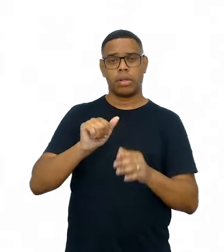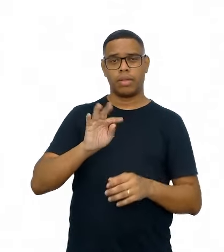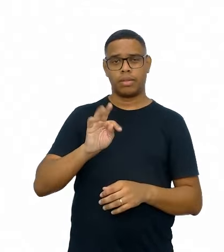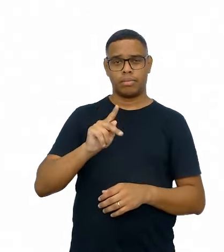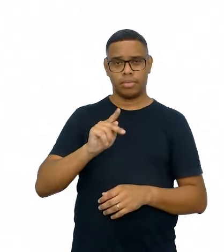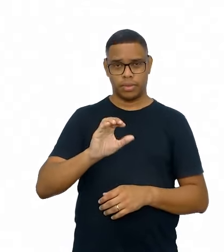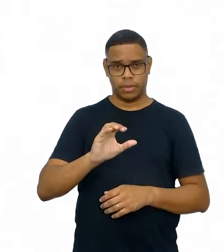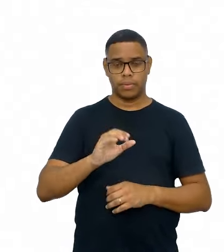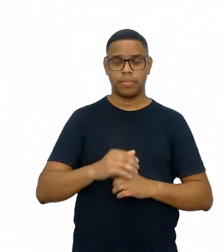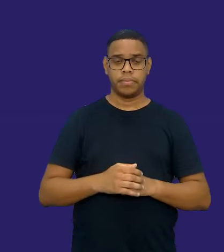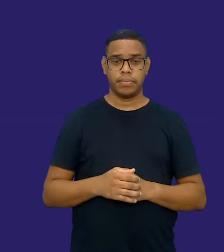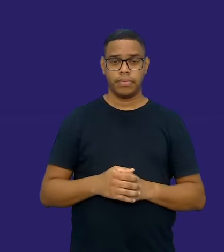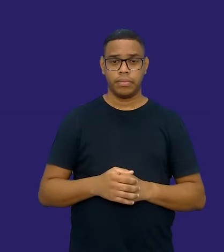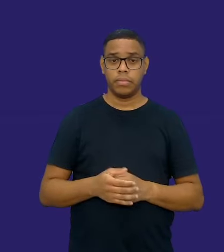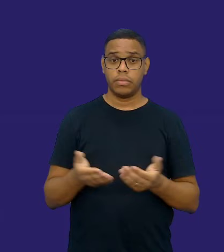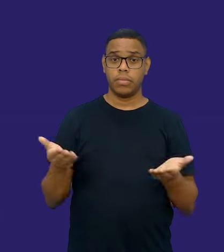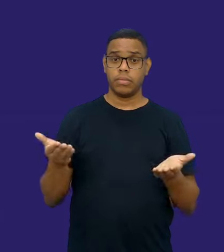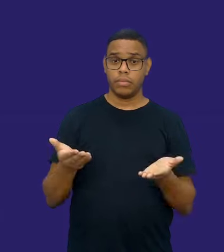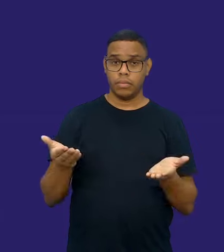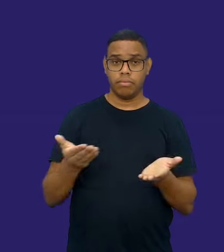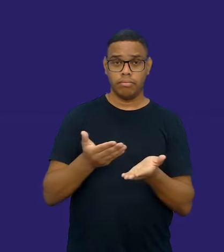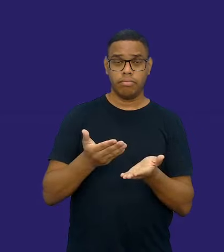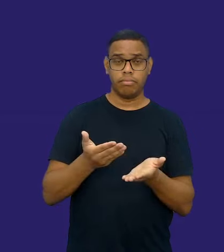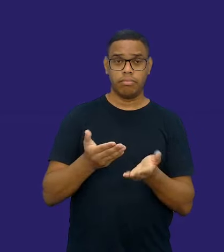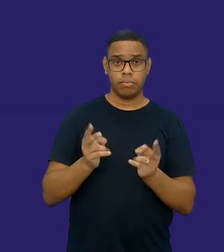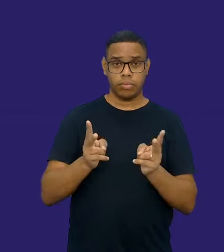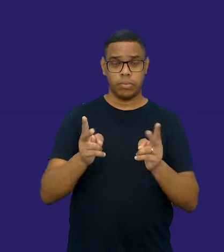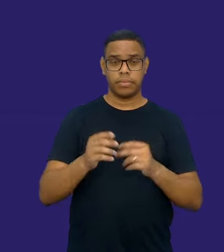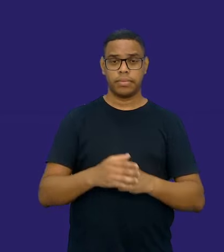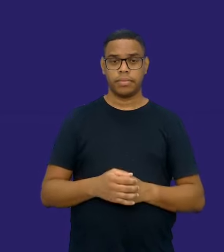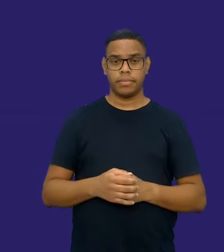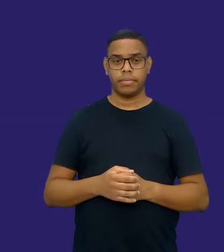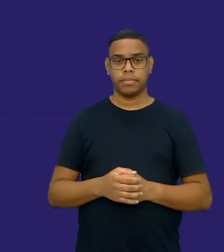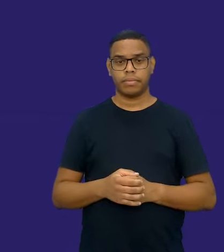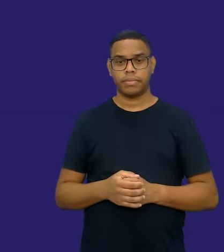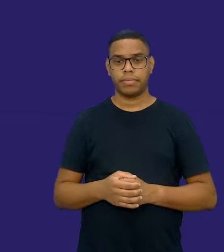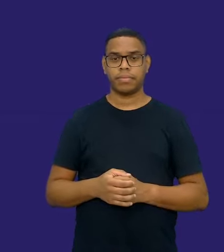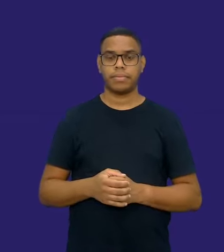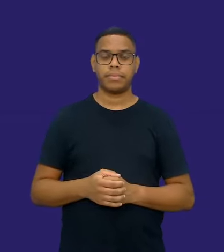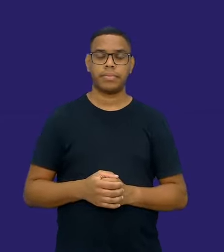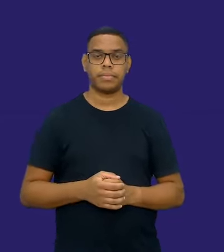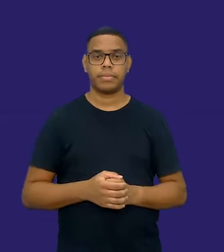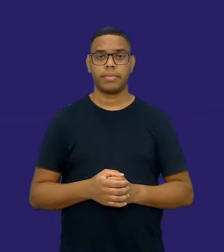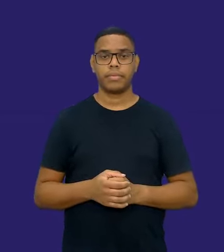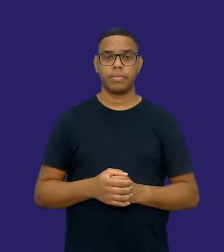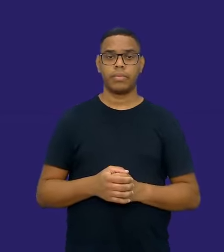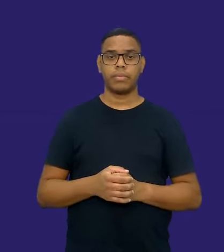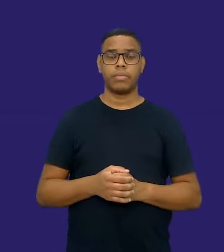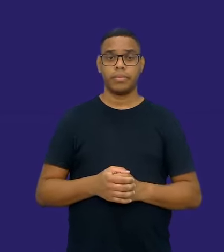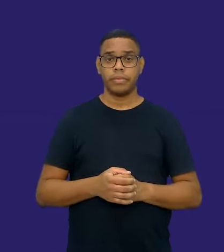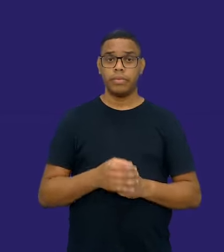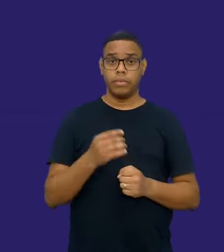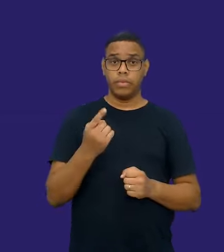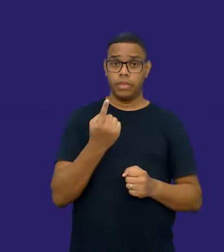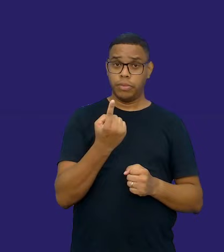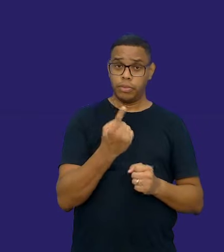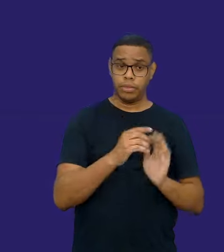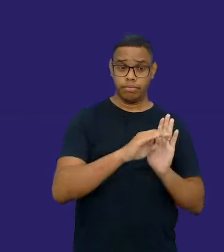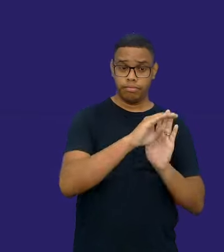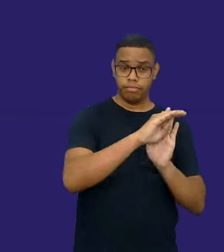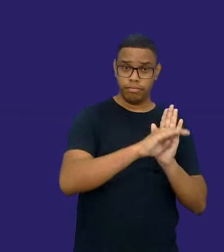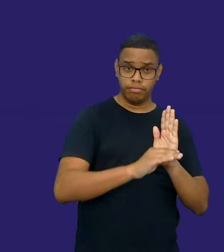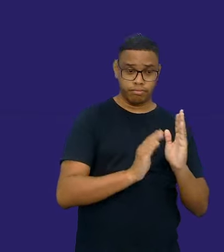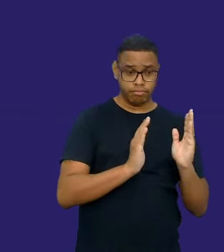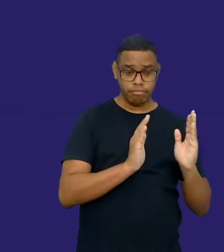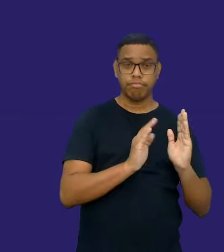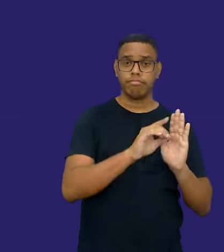dar início ao nosso primeiro momento do nosso encontro, em que conheceremos as aulas e as atividades que